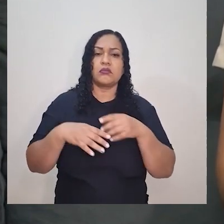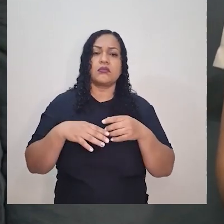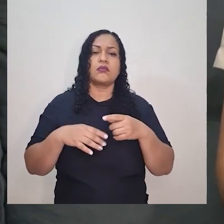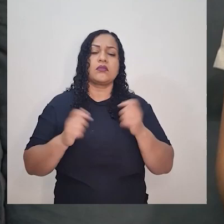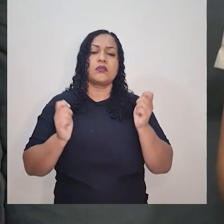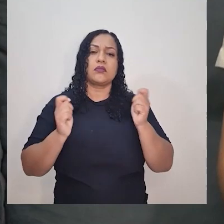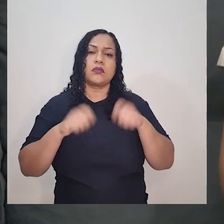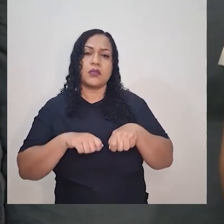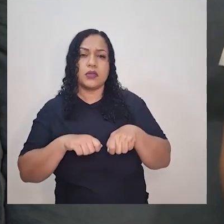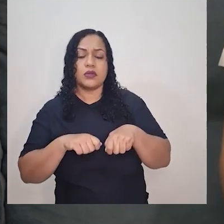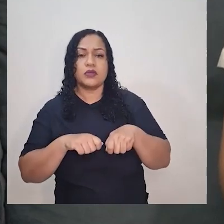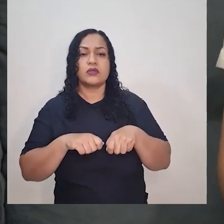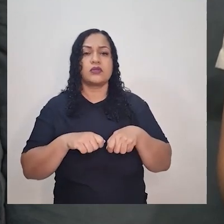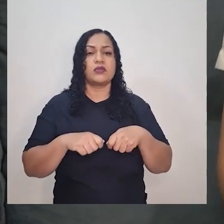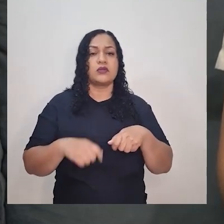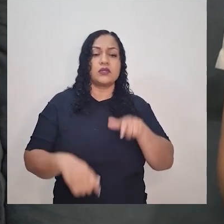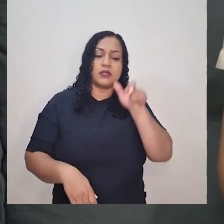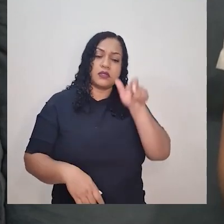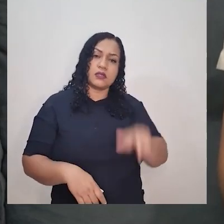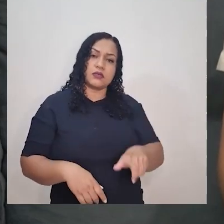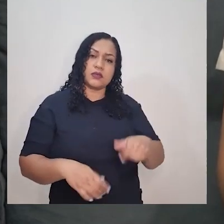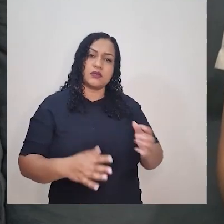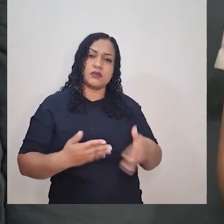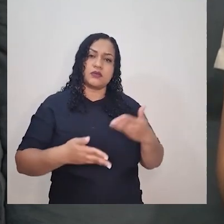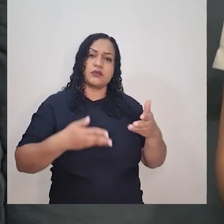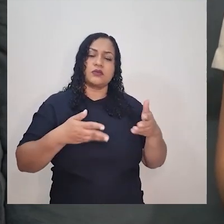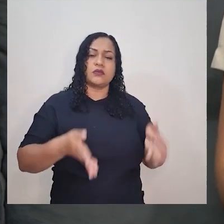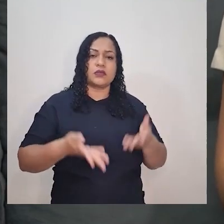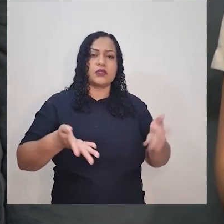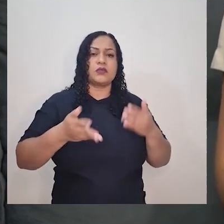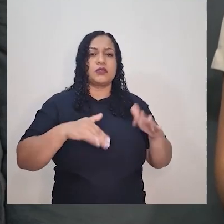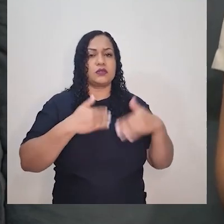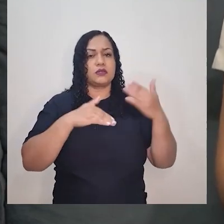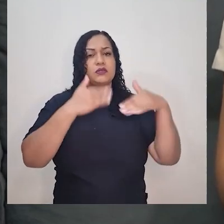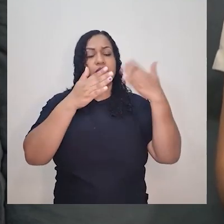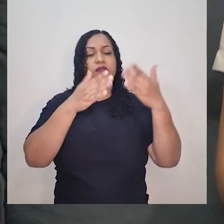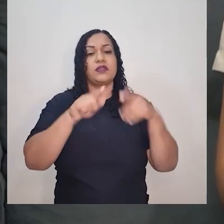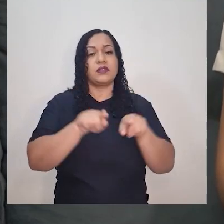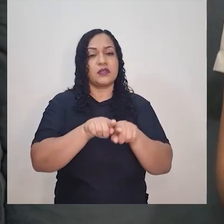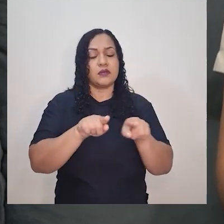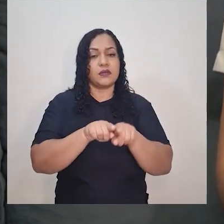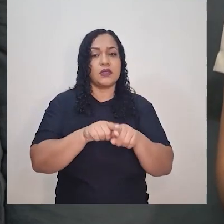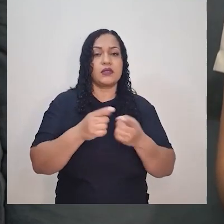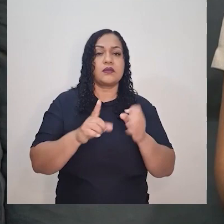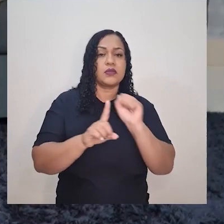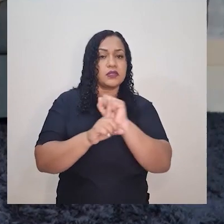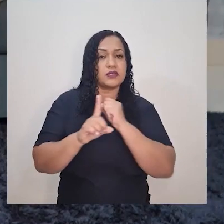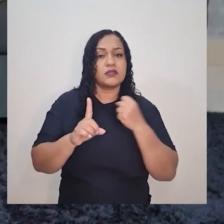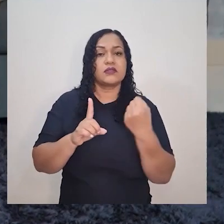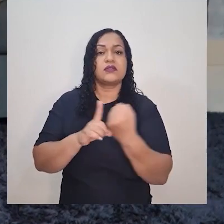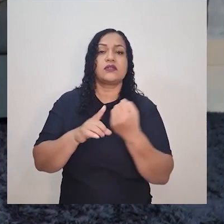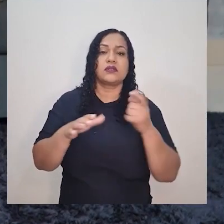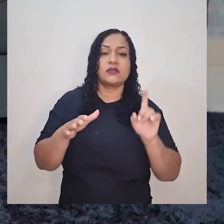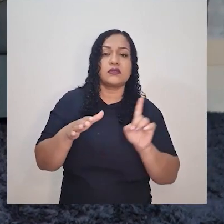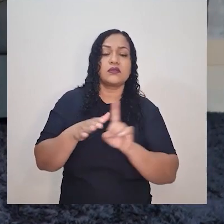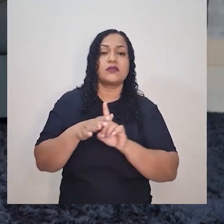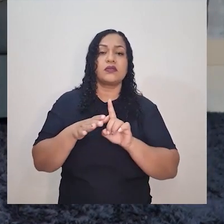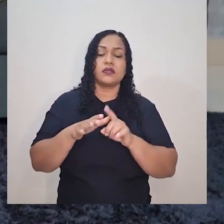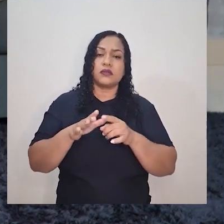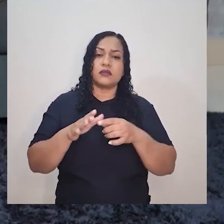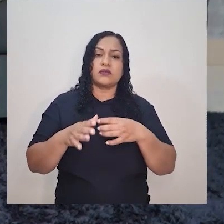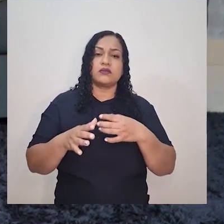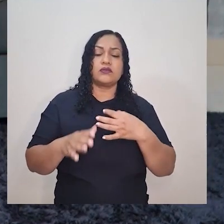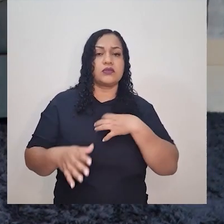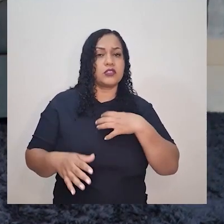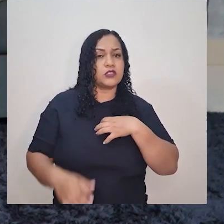e devolver esse cidadão cada vez mais crítico dentro da realidade da sociedade que nós temos. E é importante a gente lembrar